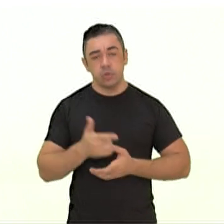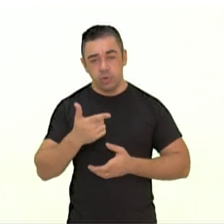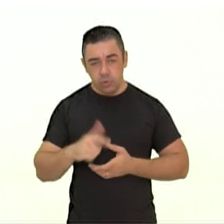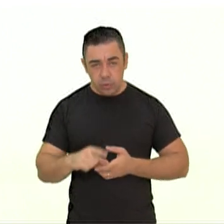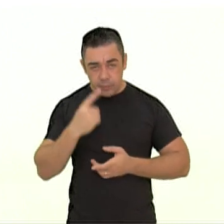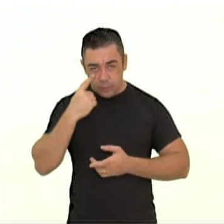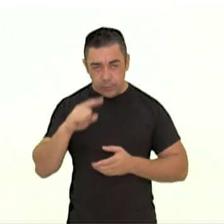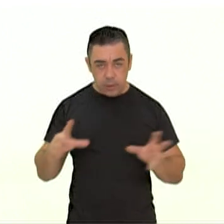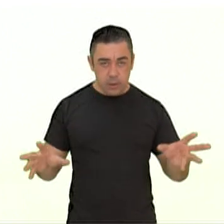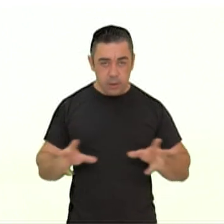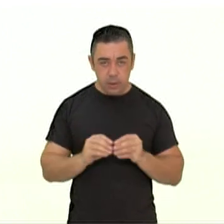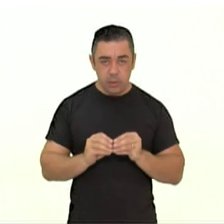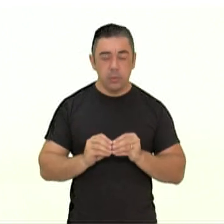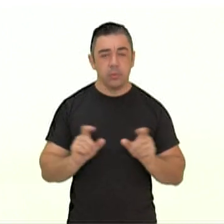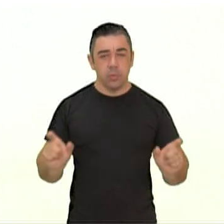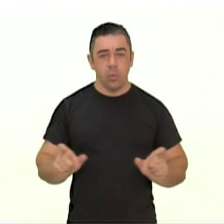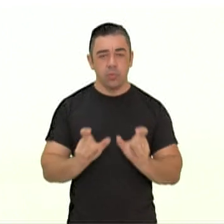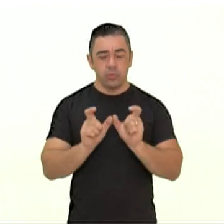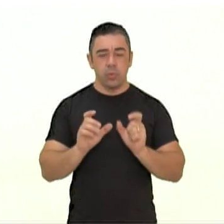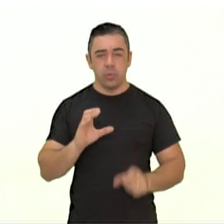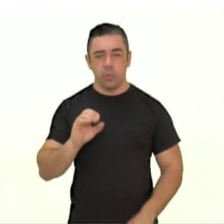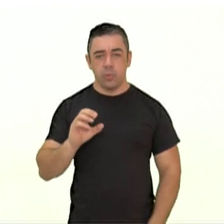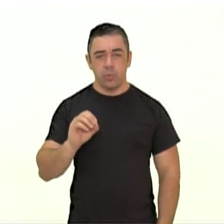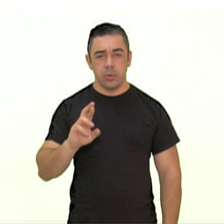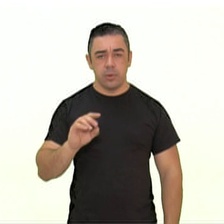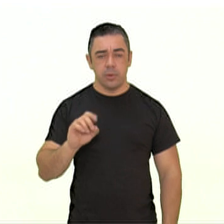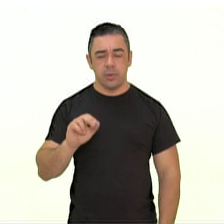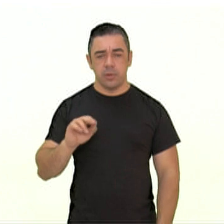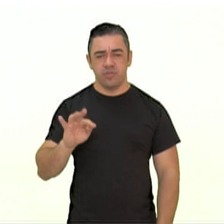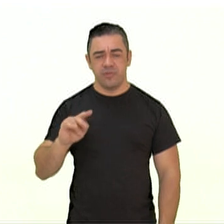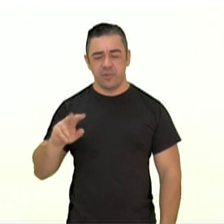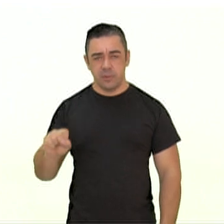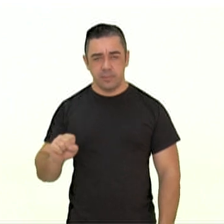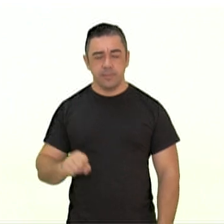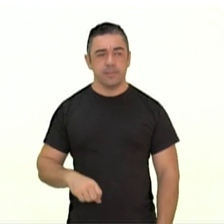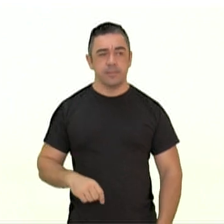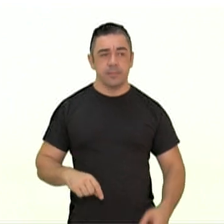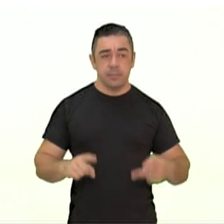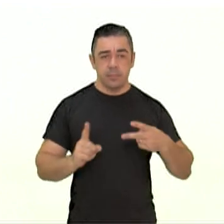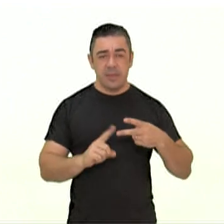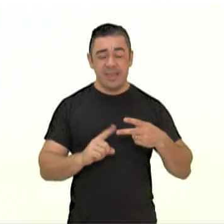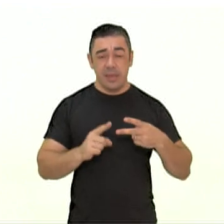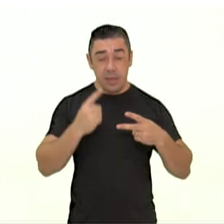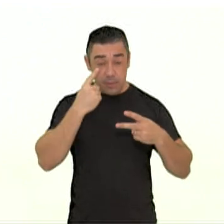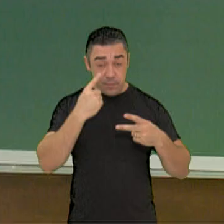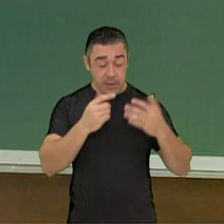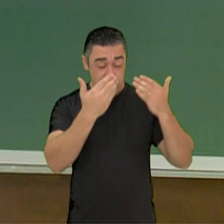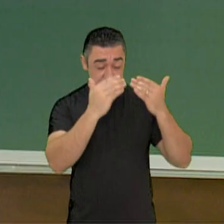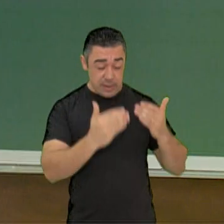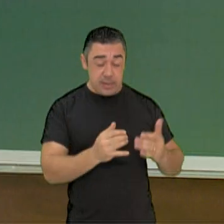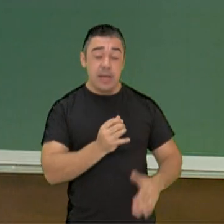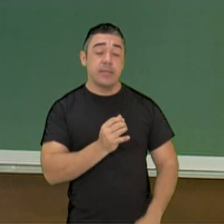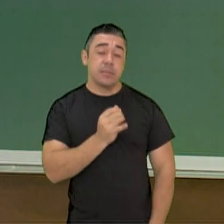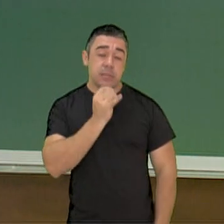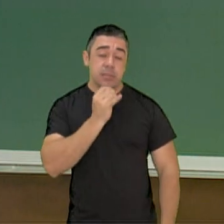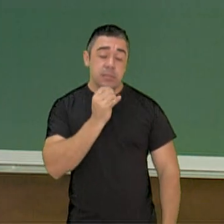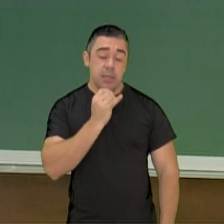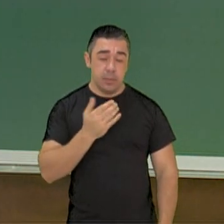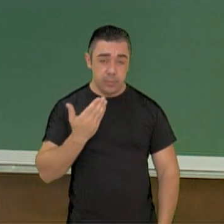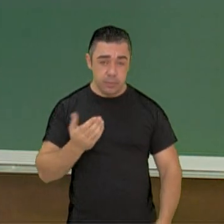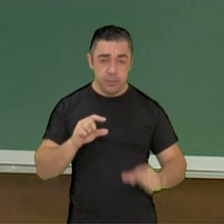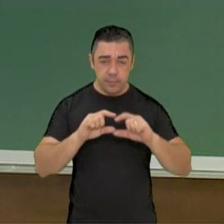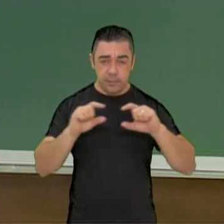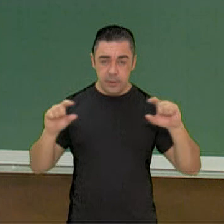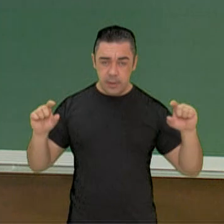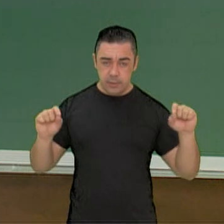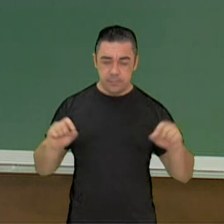as conjunções coordenativas e analisar exemplos de conjunções coordenativas, tá bom? Vamos